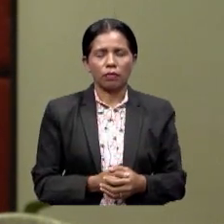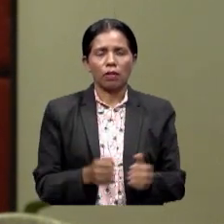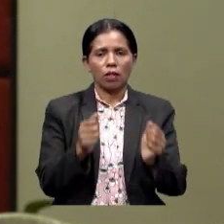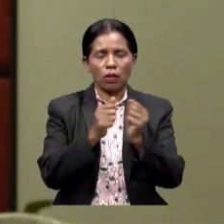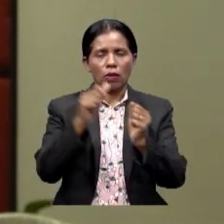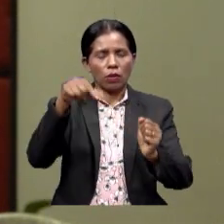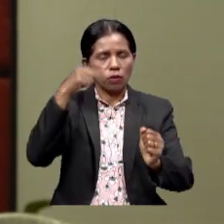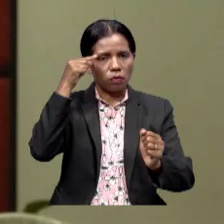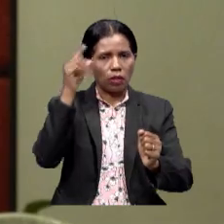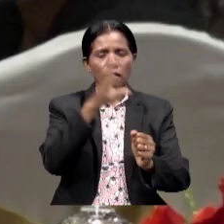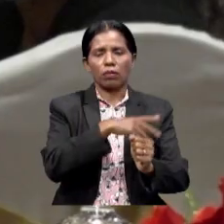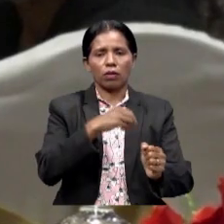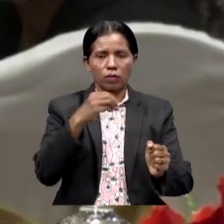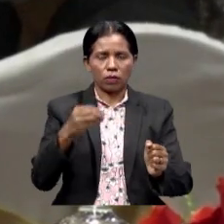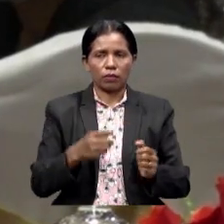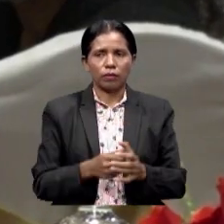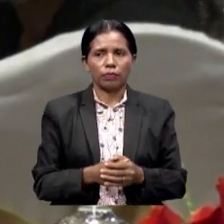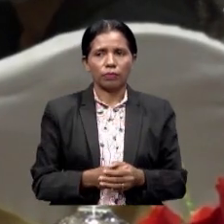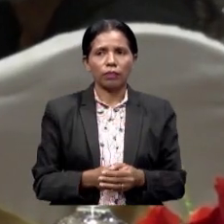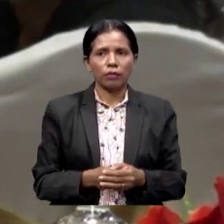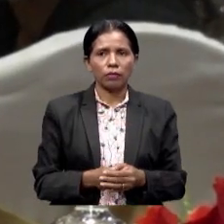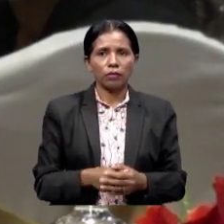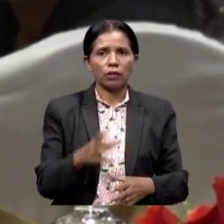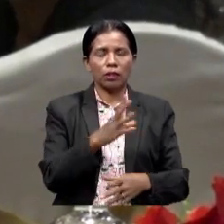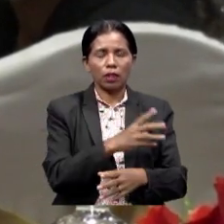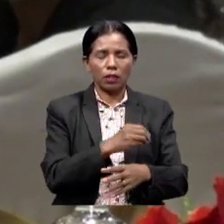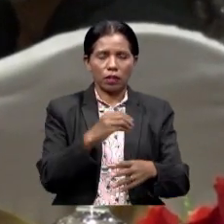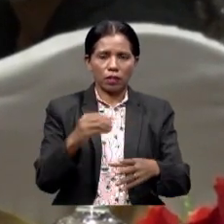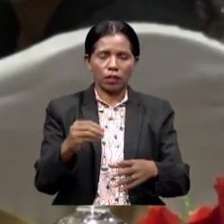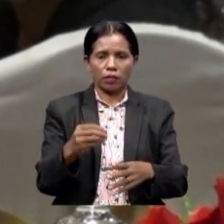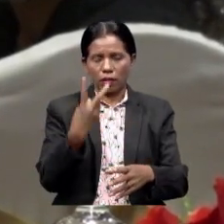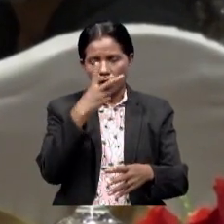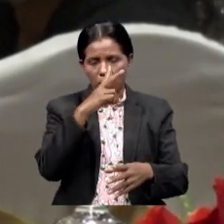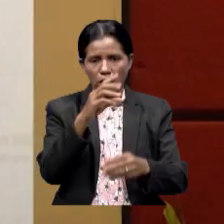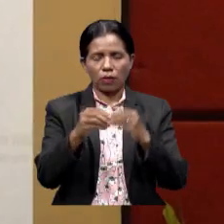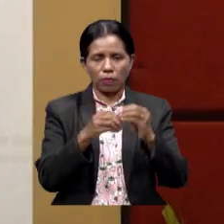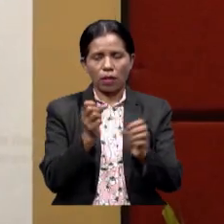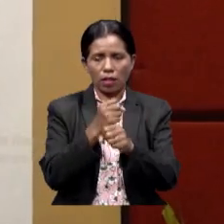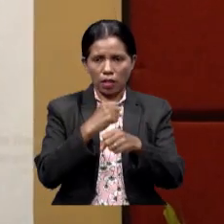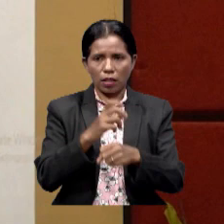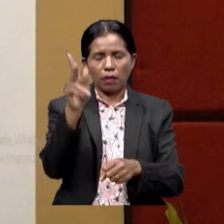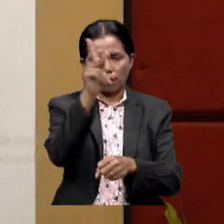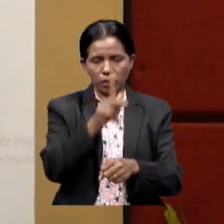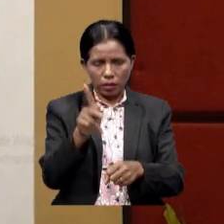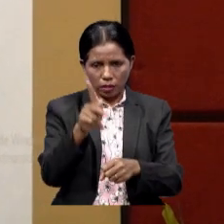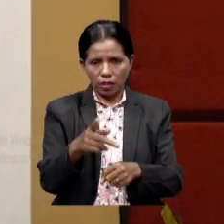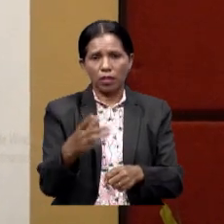governo e o contexto public policy ou institute survey. Hoje, em acompanha